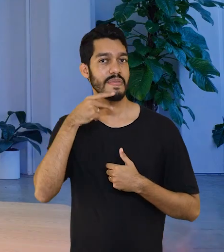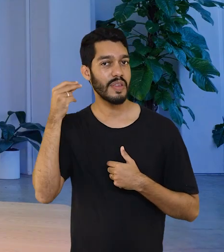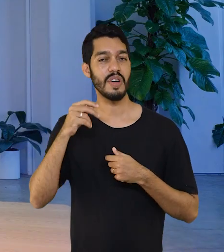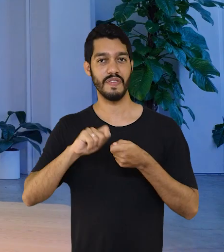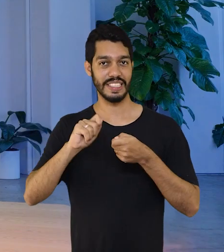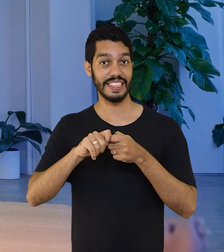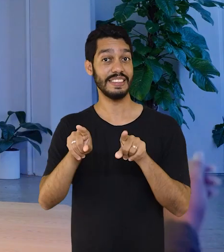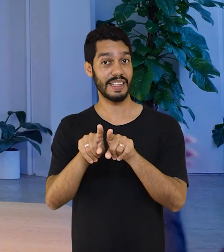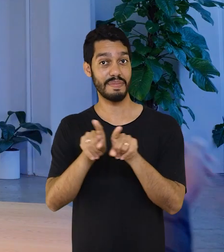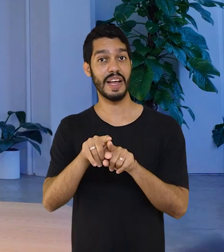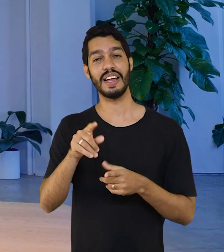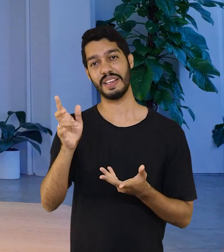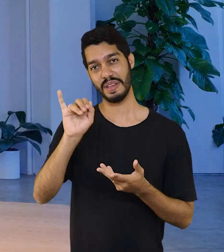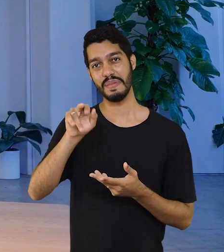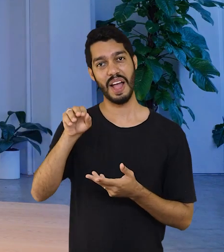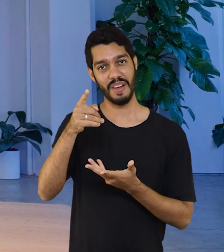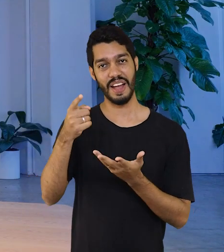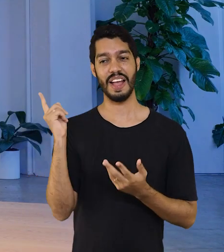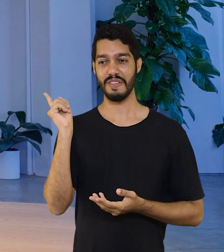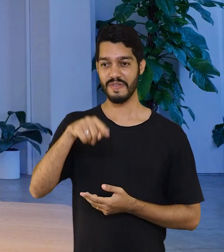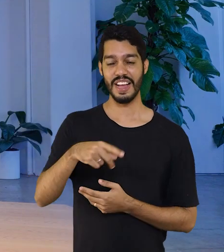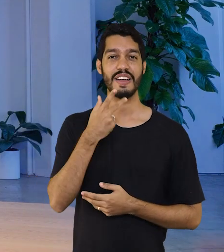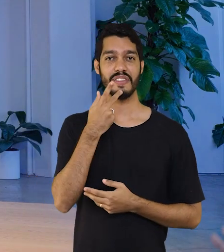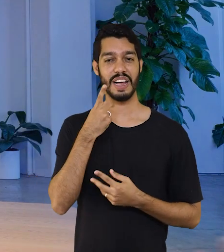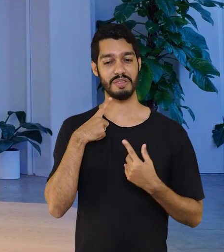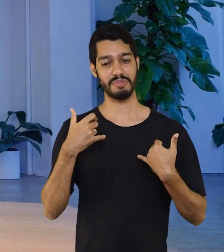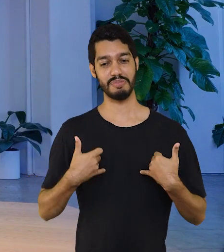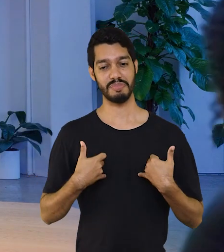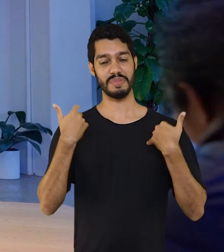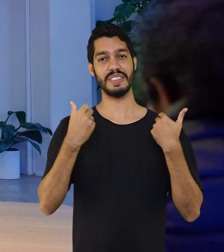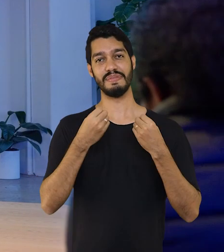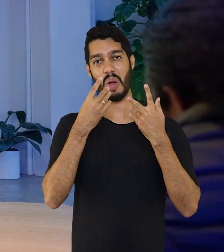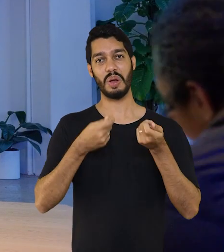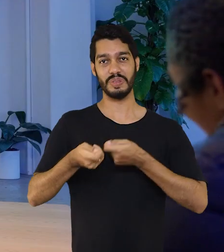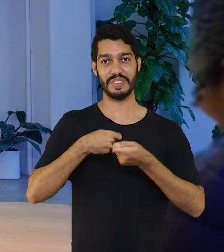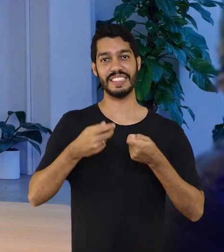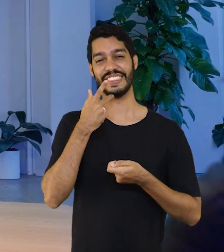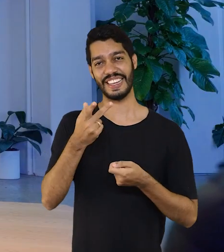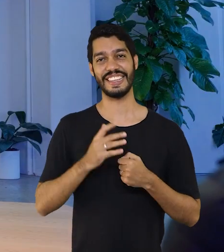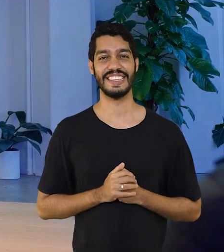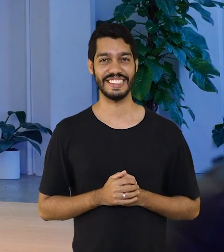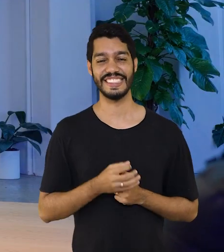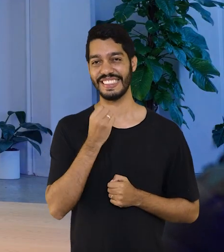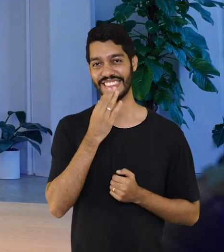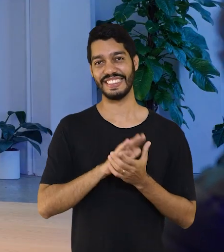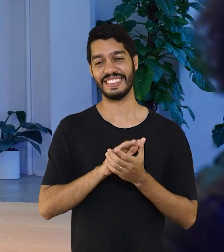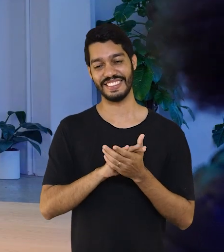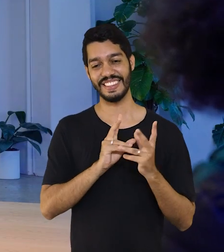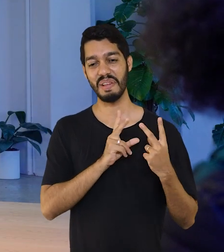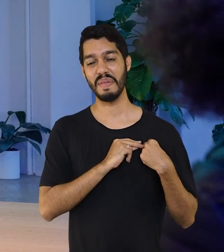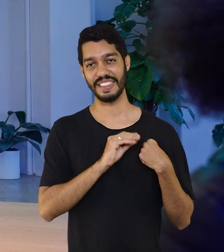assim. Uma salva de palmas para o irmão também, lindo, falando eu mereço, todo orgulhoso, coisa trazendo mais negócio. linda. Eu